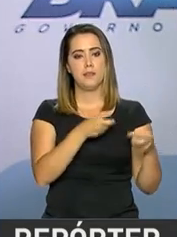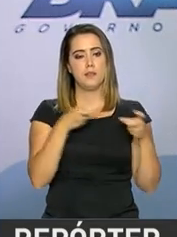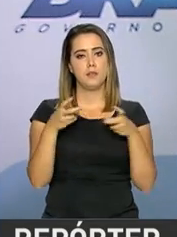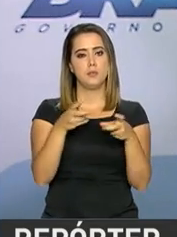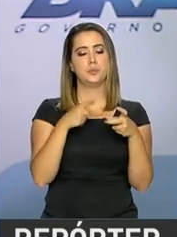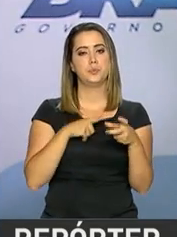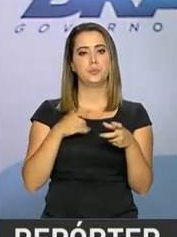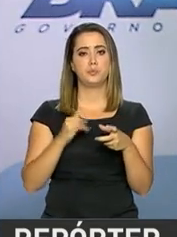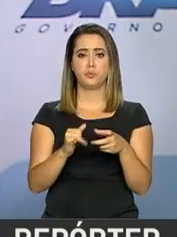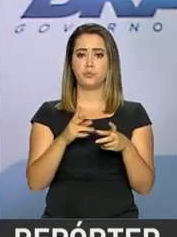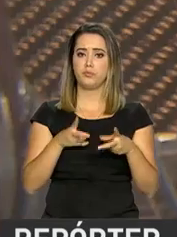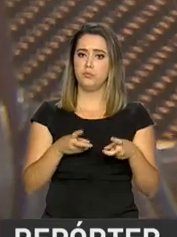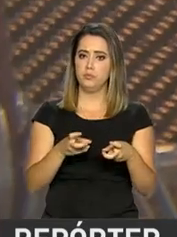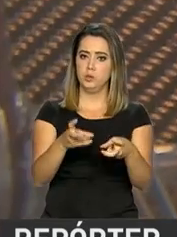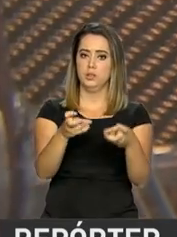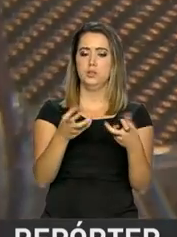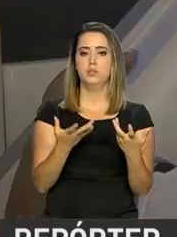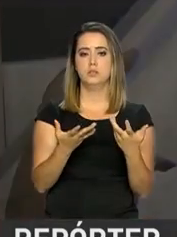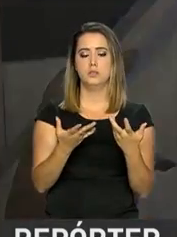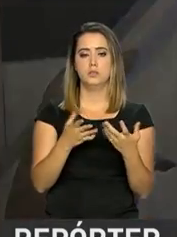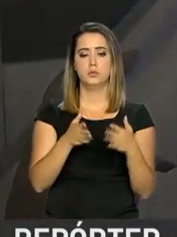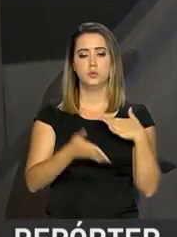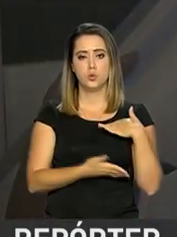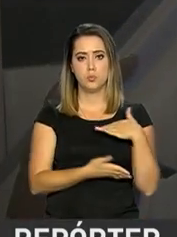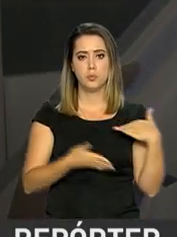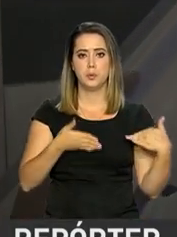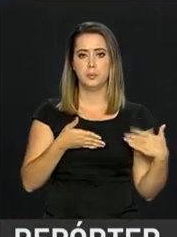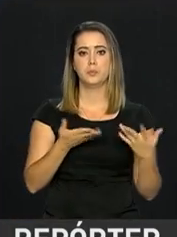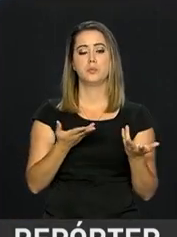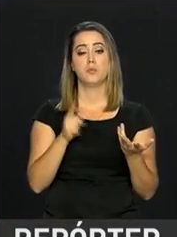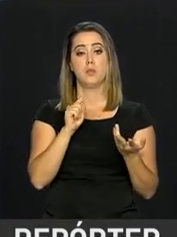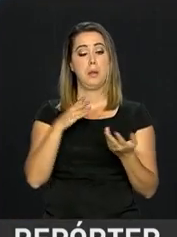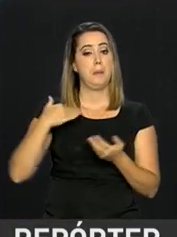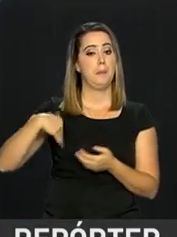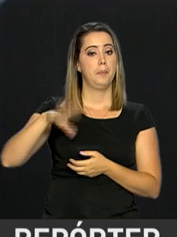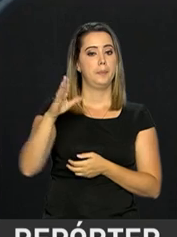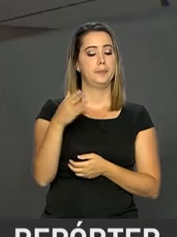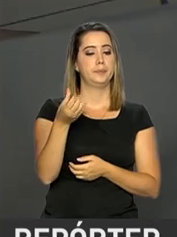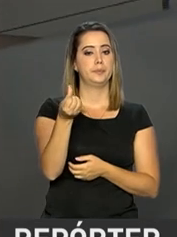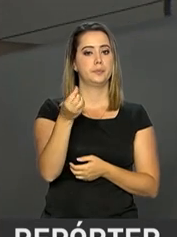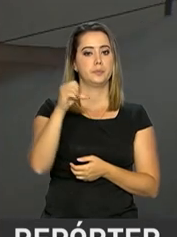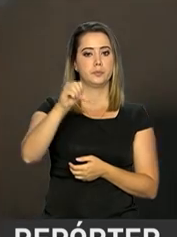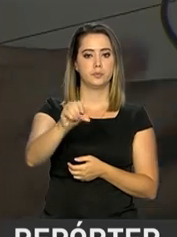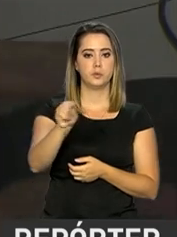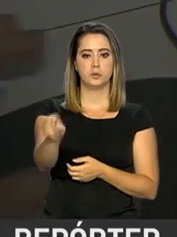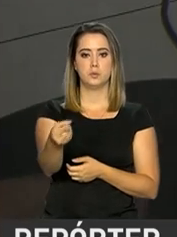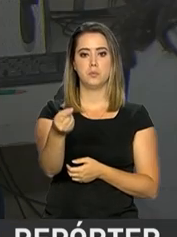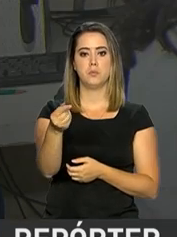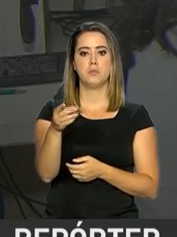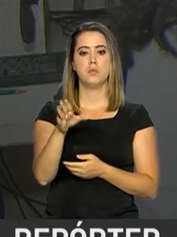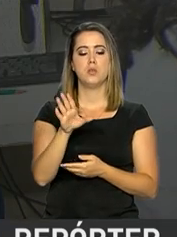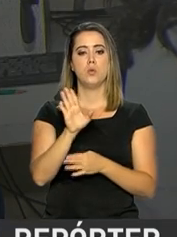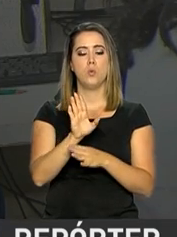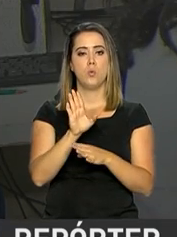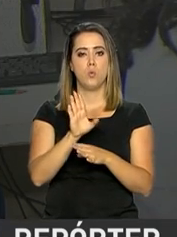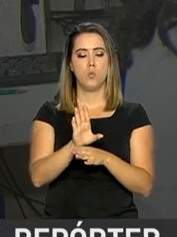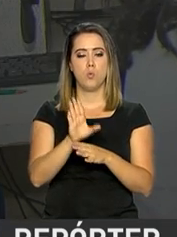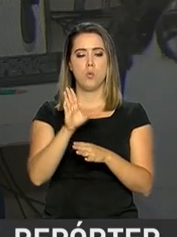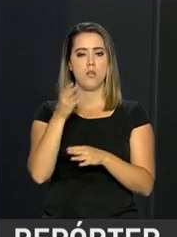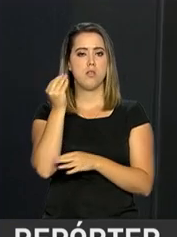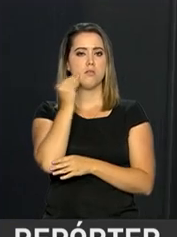existem sobre casos de câncer de mama. Em 2016, foram feitos mais de 69 mil exames auxiliares